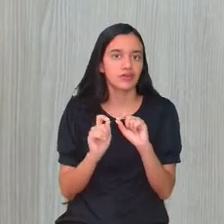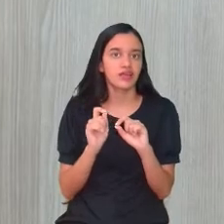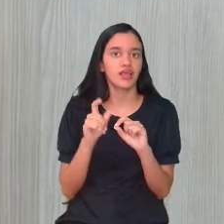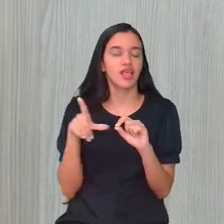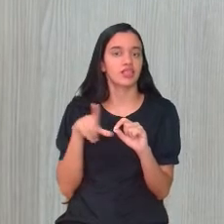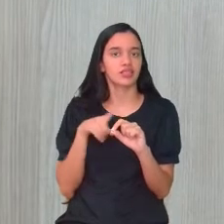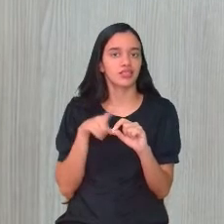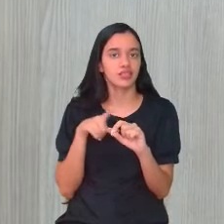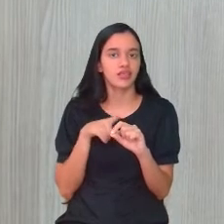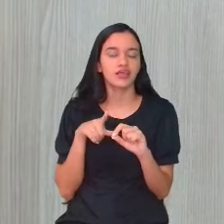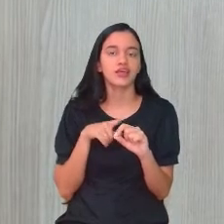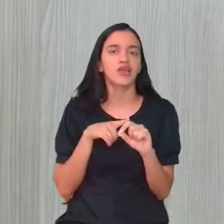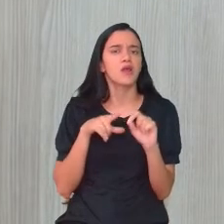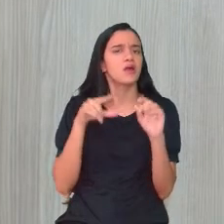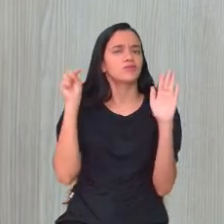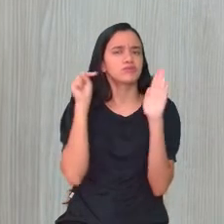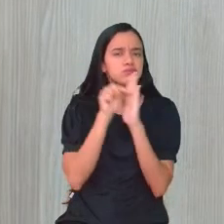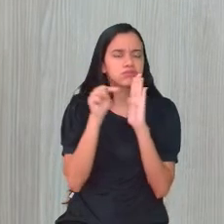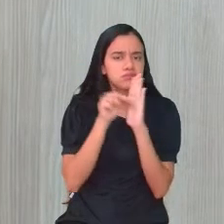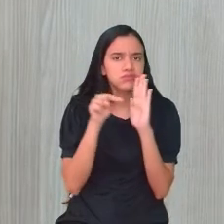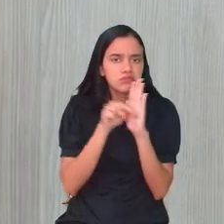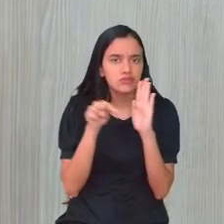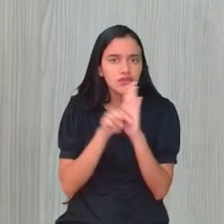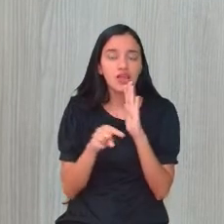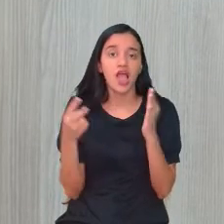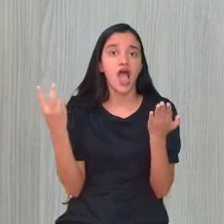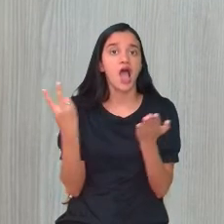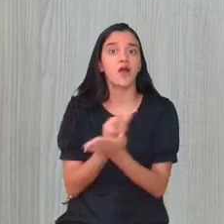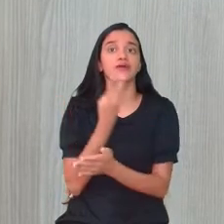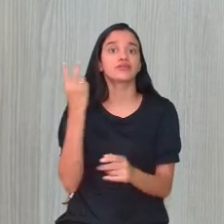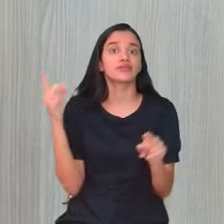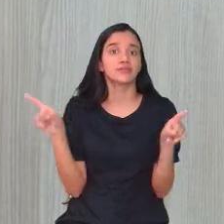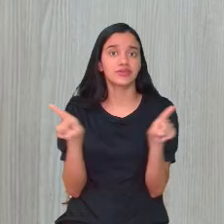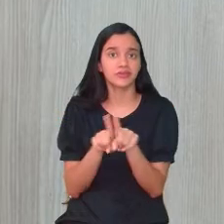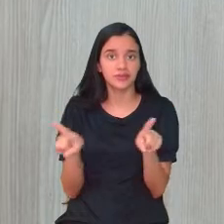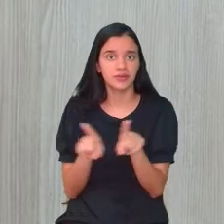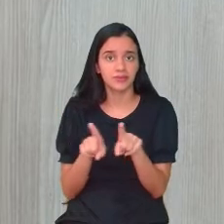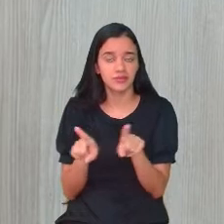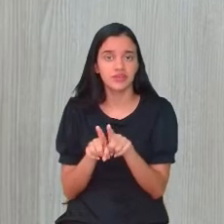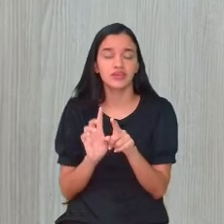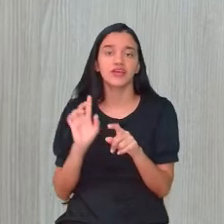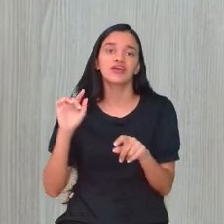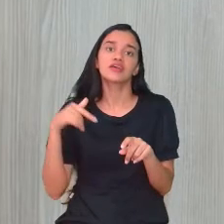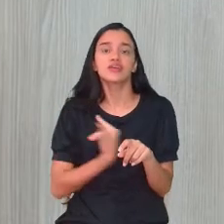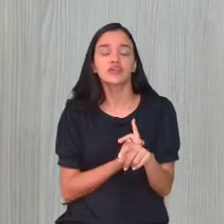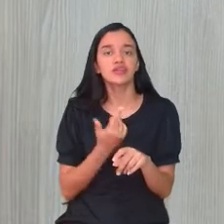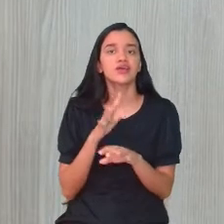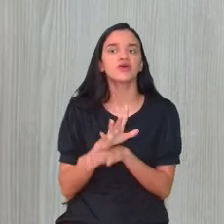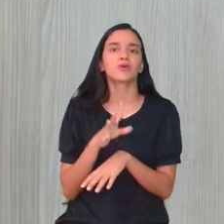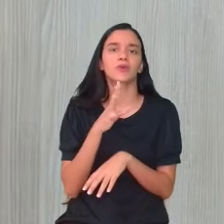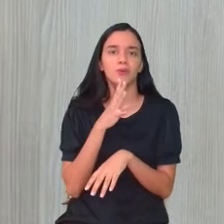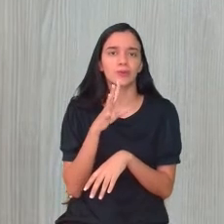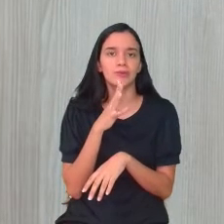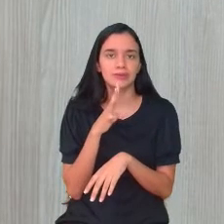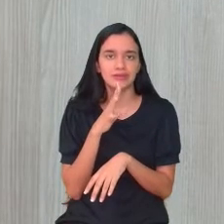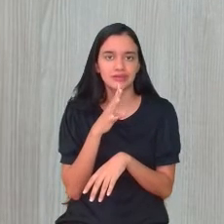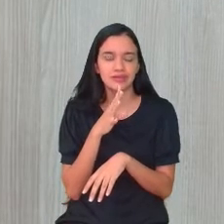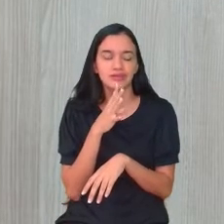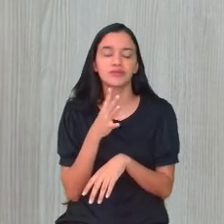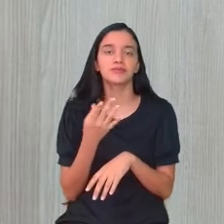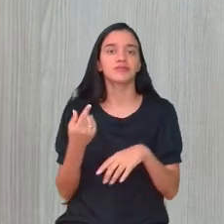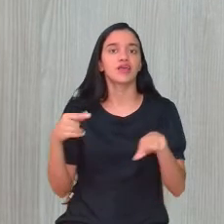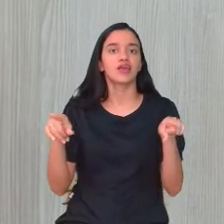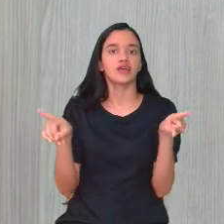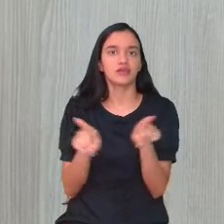trazer questões, acontecimentos, que a gente possa conhecer mais